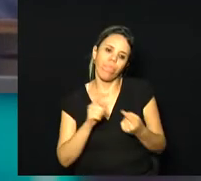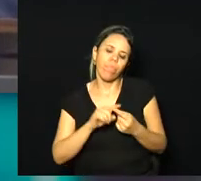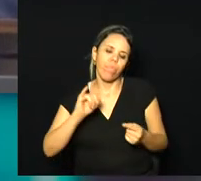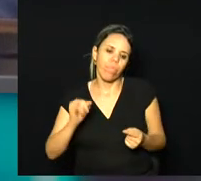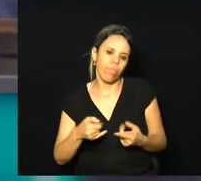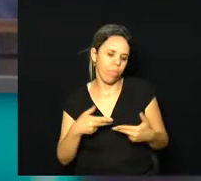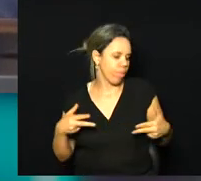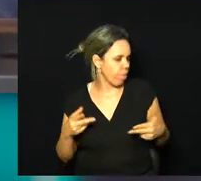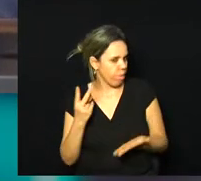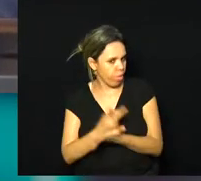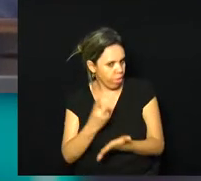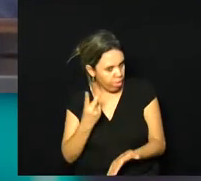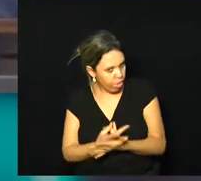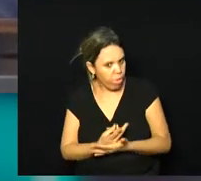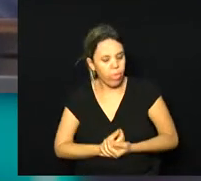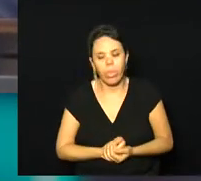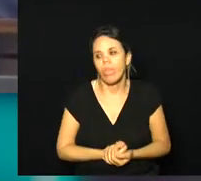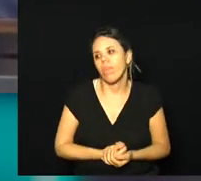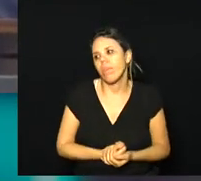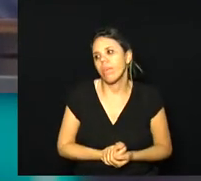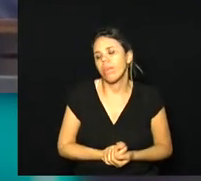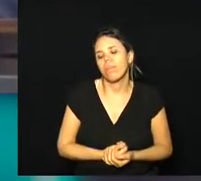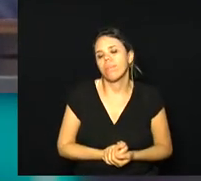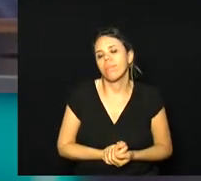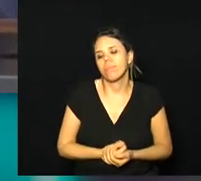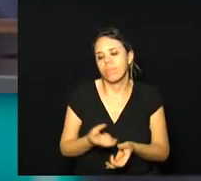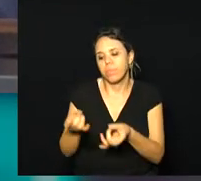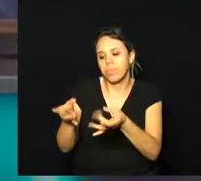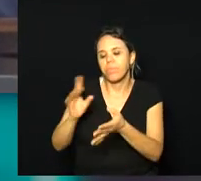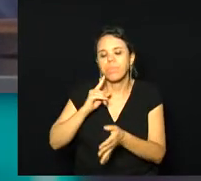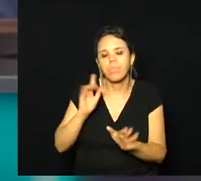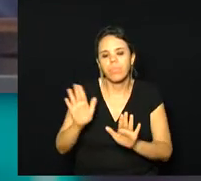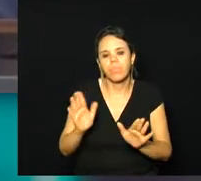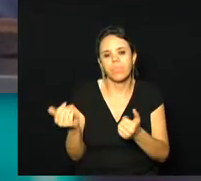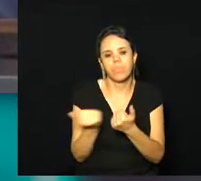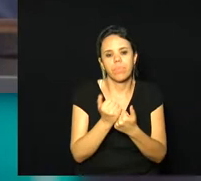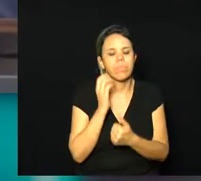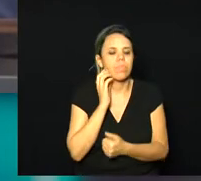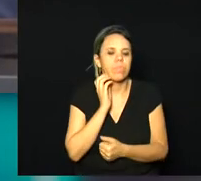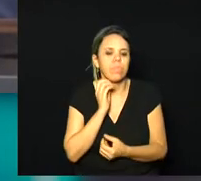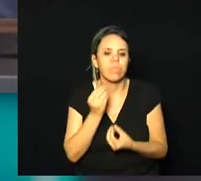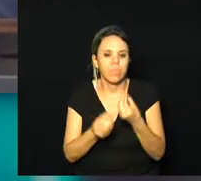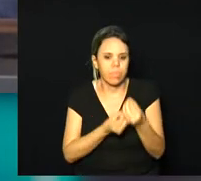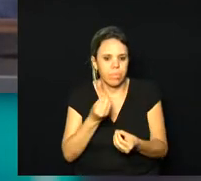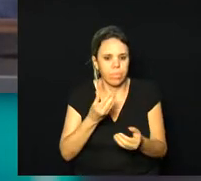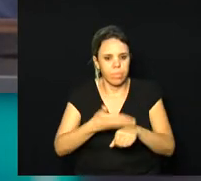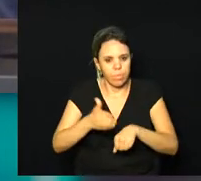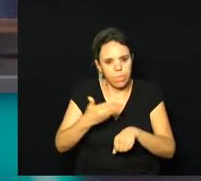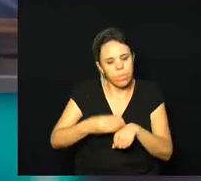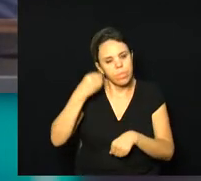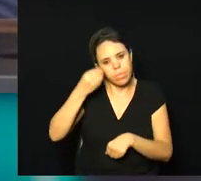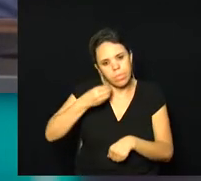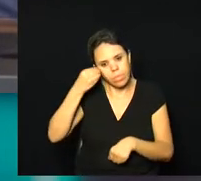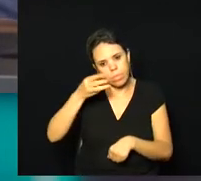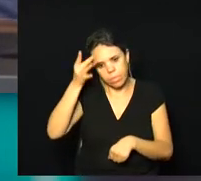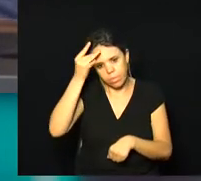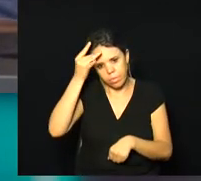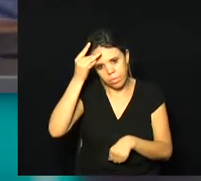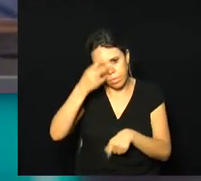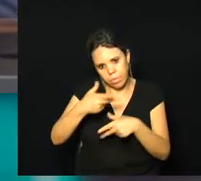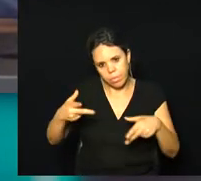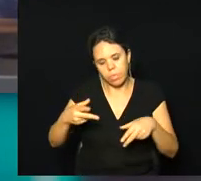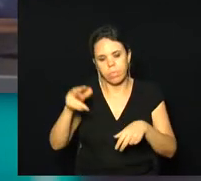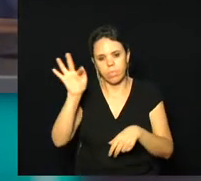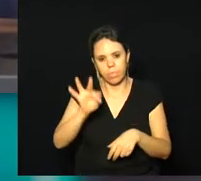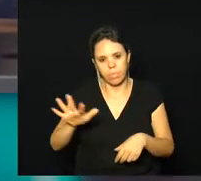reaproveitar os mesmos que iriam para o lixo. Pois, como forma de aplicar os conhecimentos que aprendeu nos bancos da